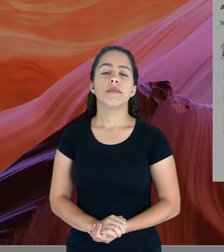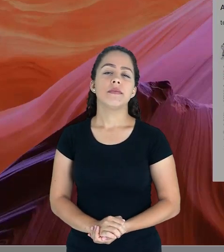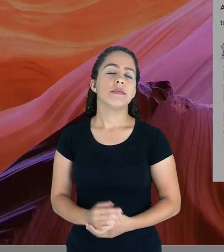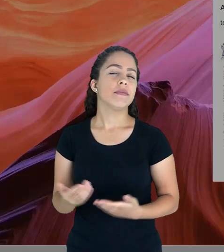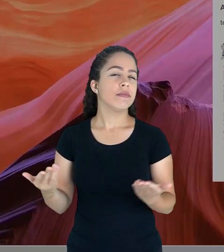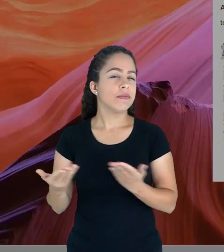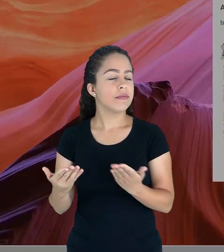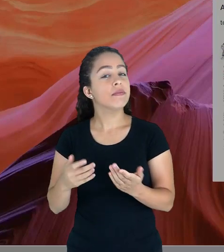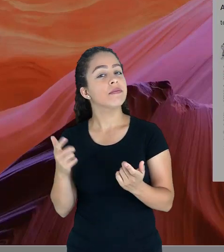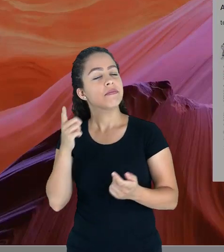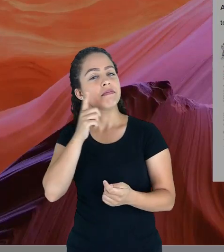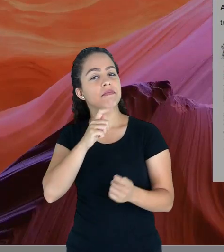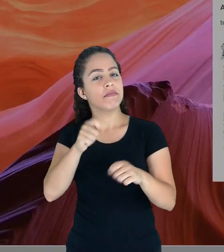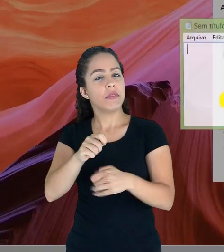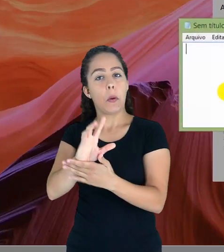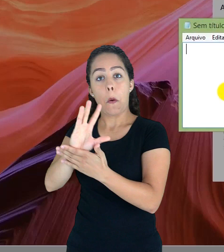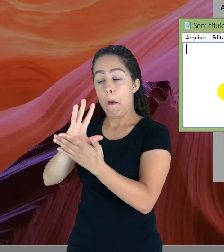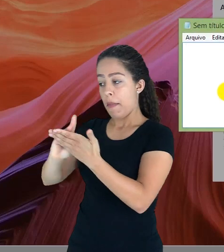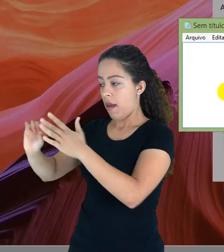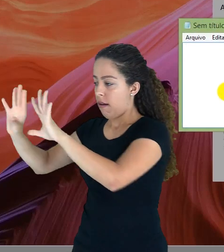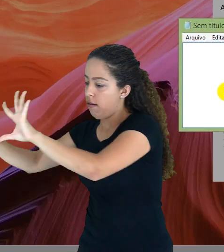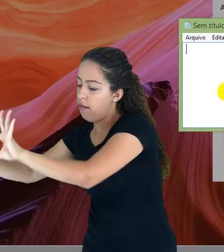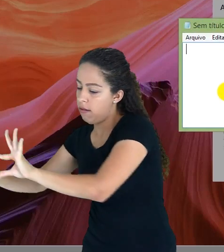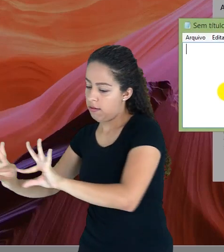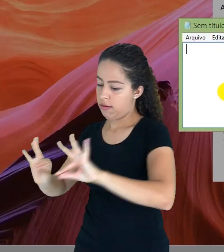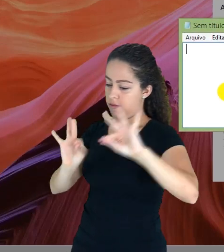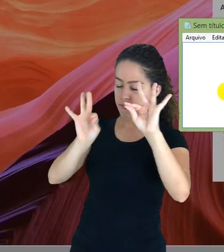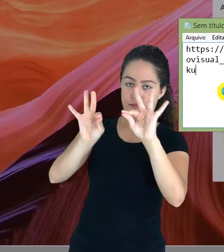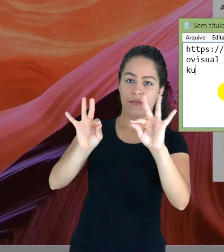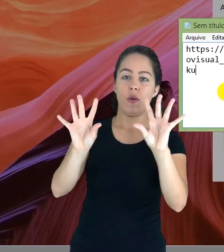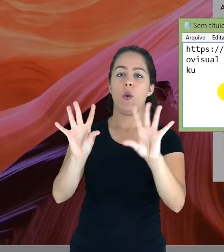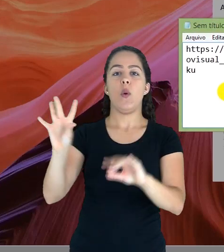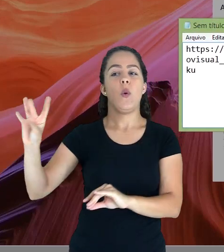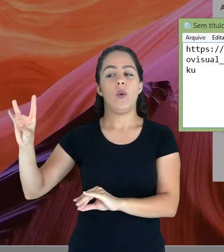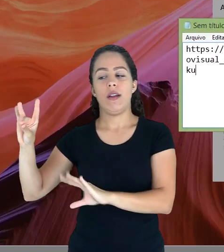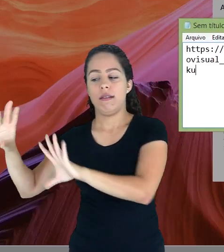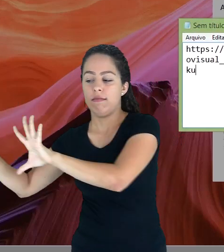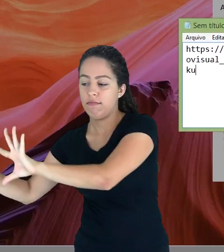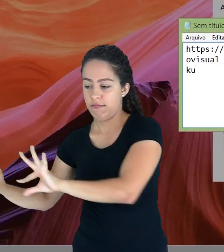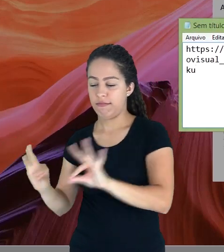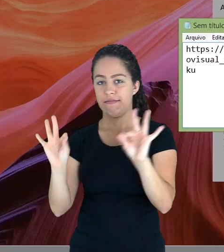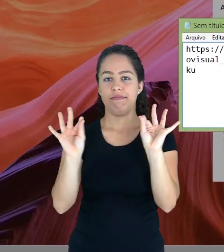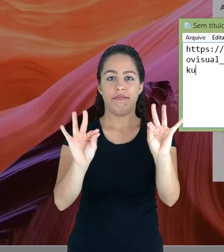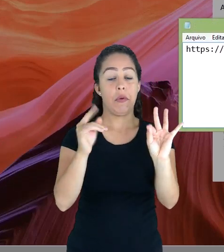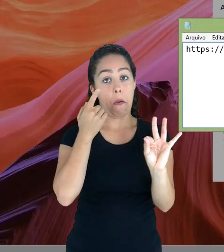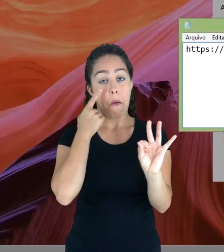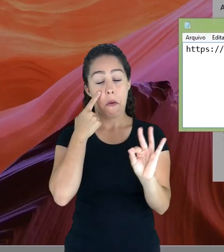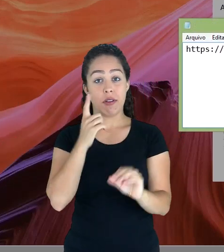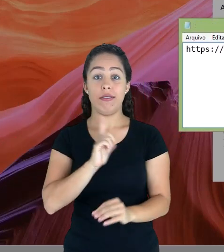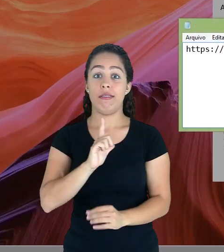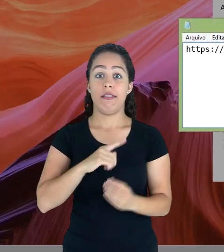E agora é só copiar onde você precisa. Veja que o link já está aqui, ó.